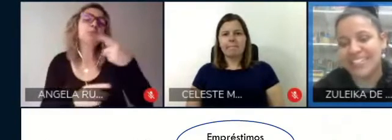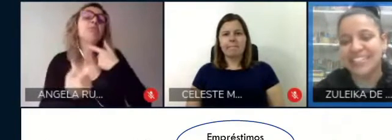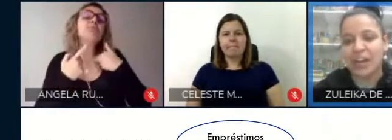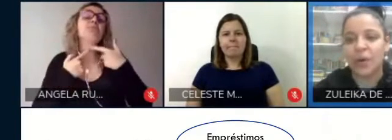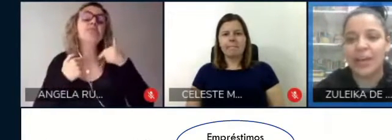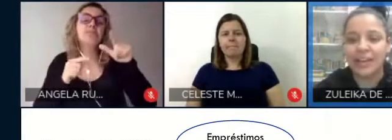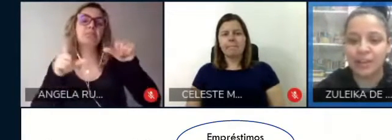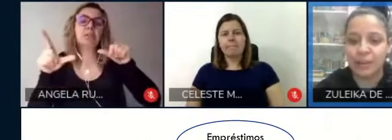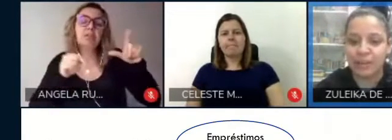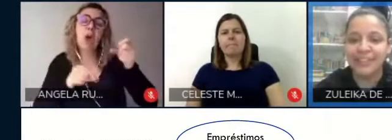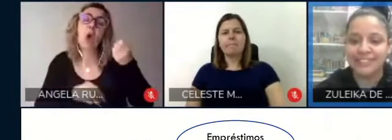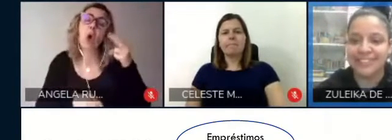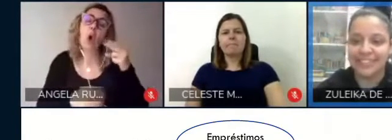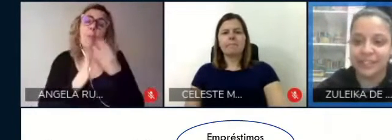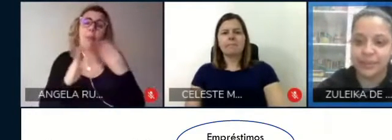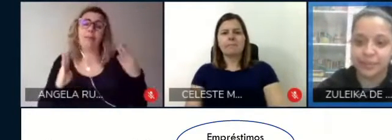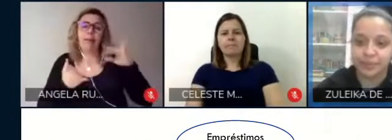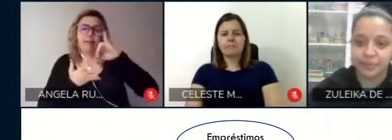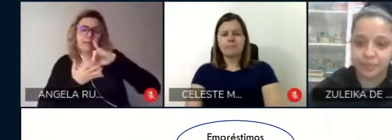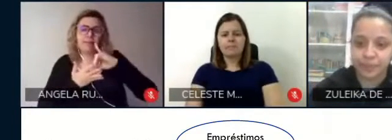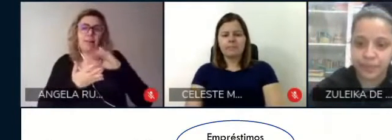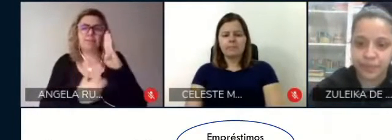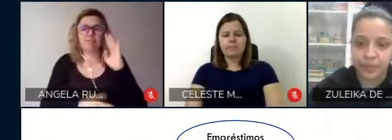preferência, ou biblioteca central, tá bem?